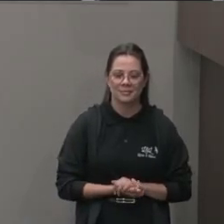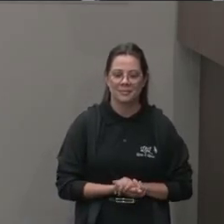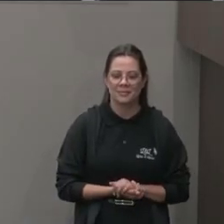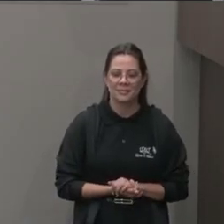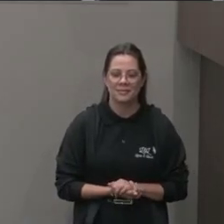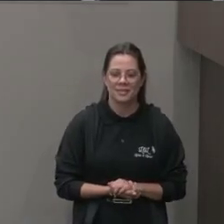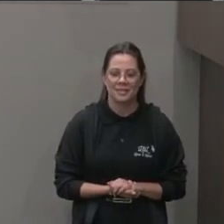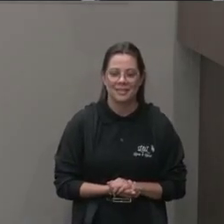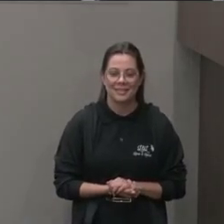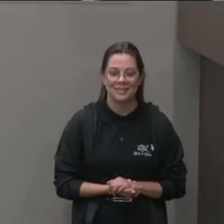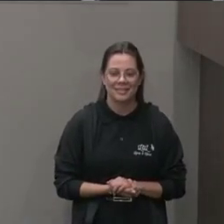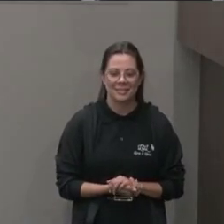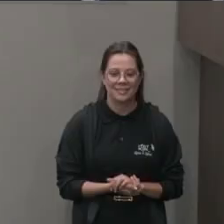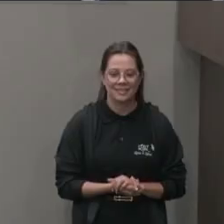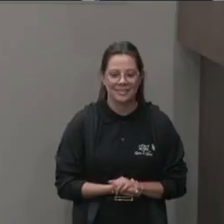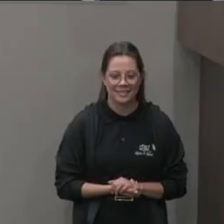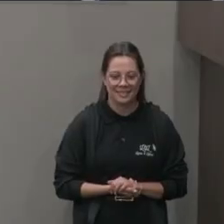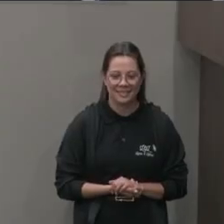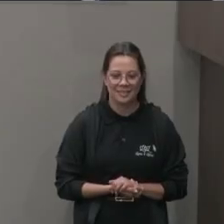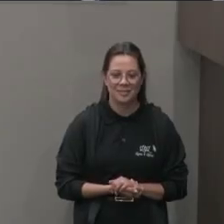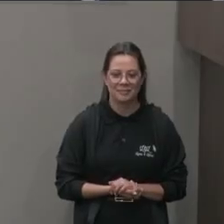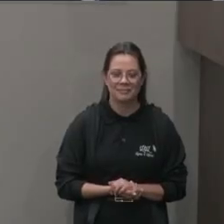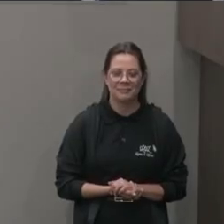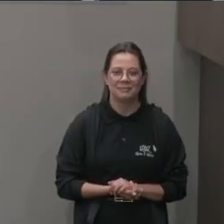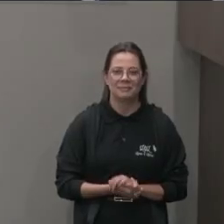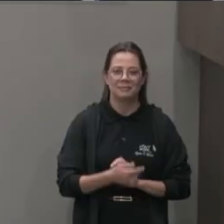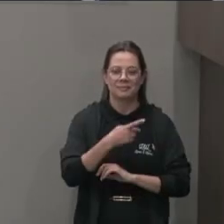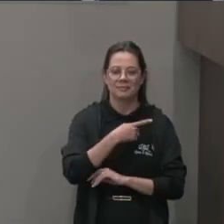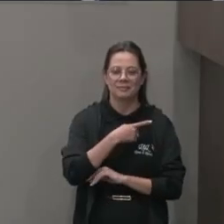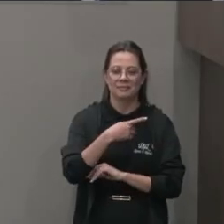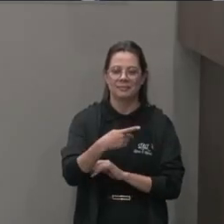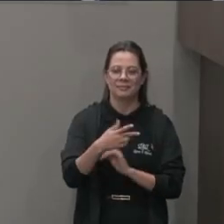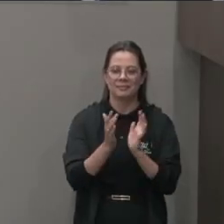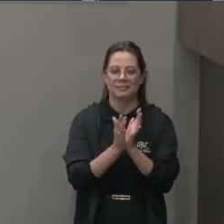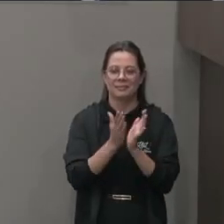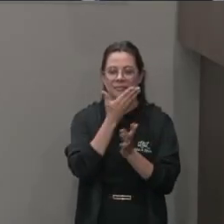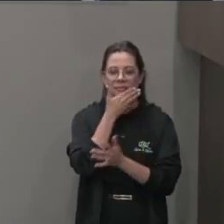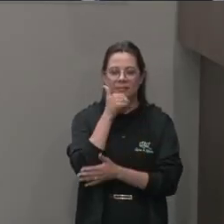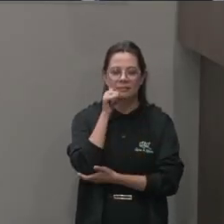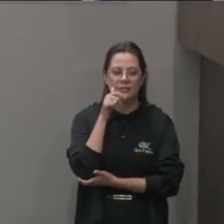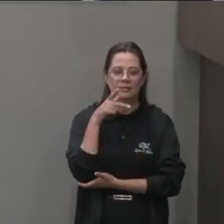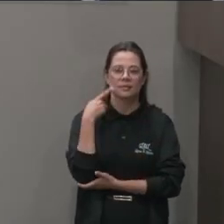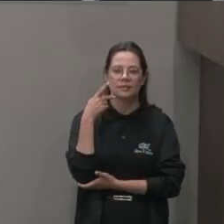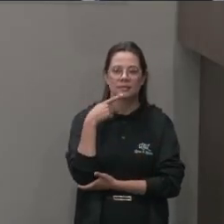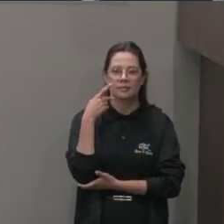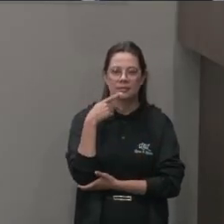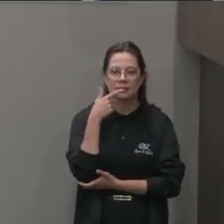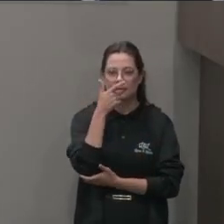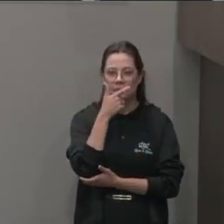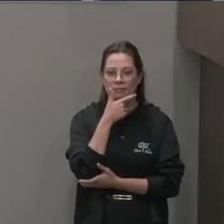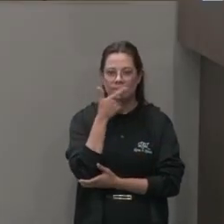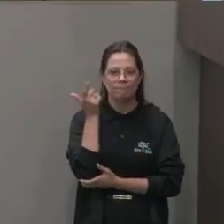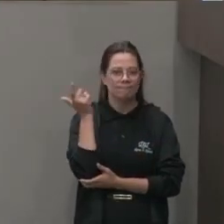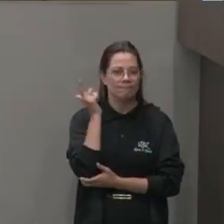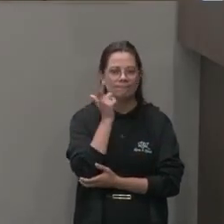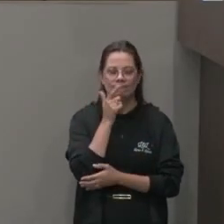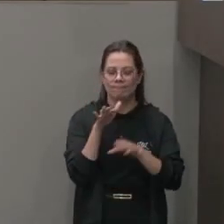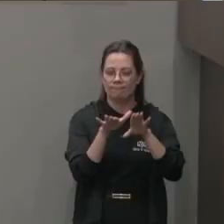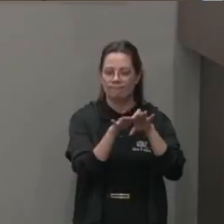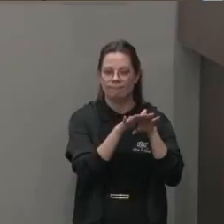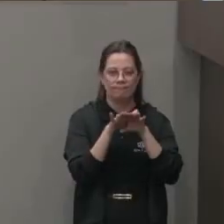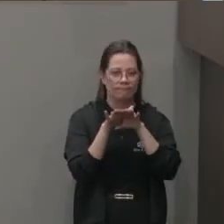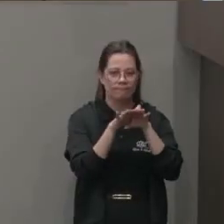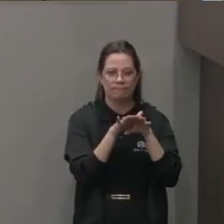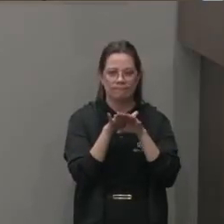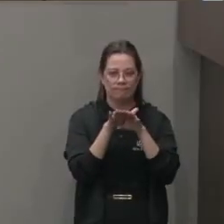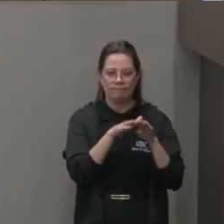Senhor presidente, colegas vereadores, acho que nós não vamos chegar num denominador comum aí sobre o